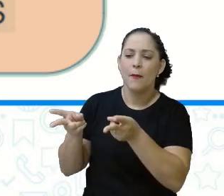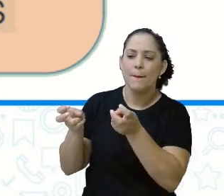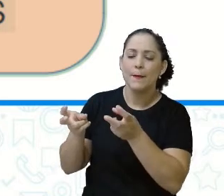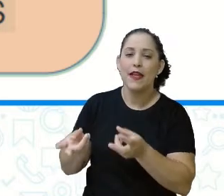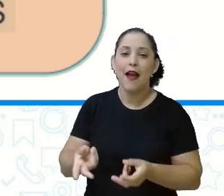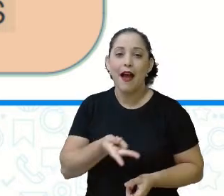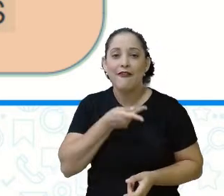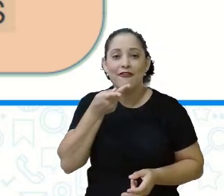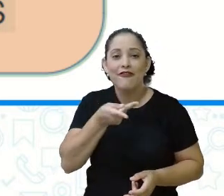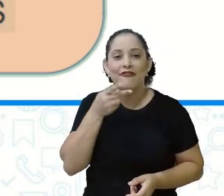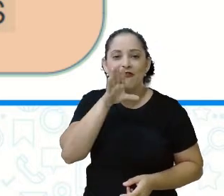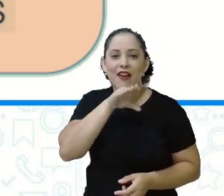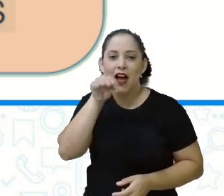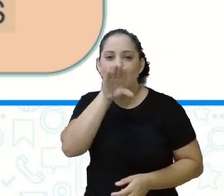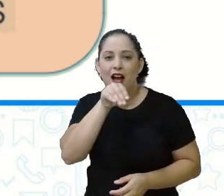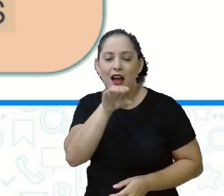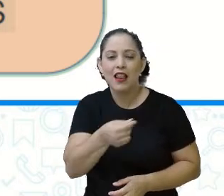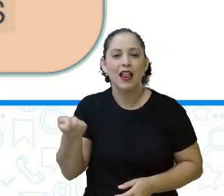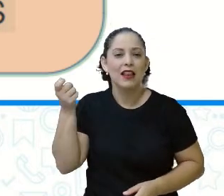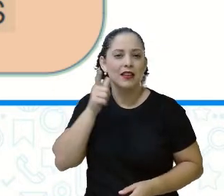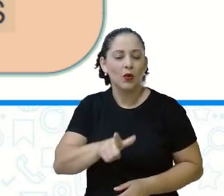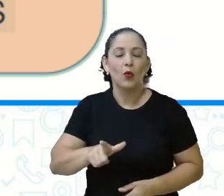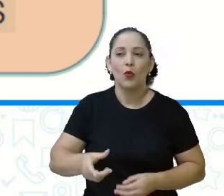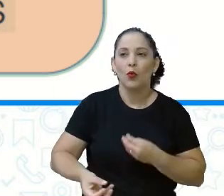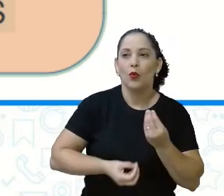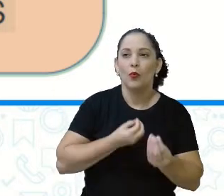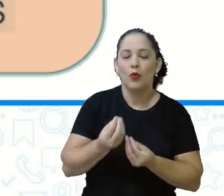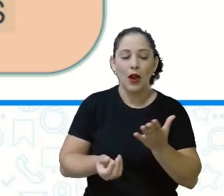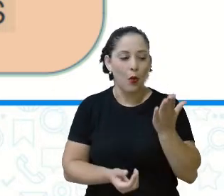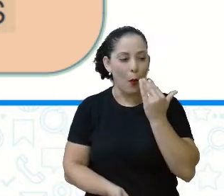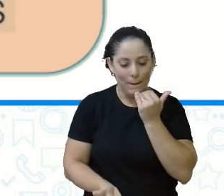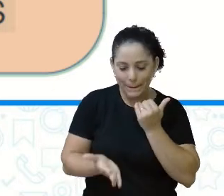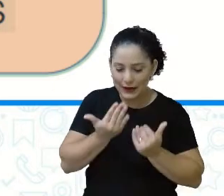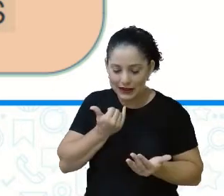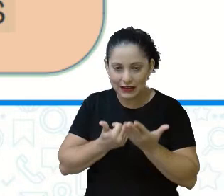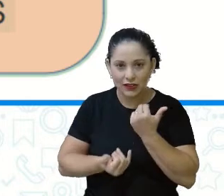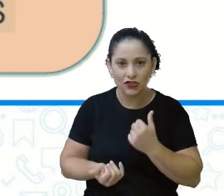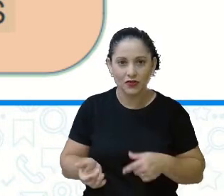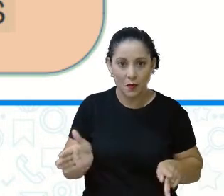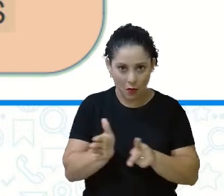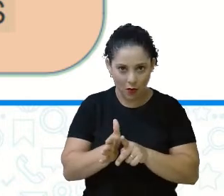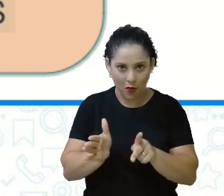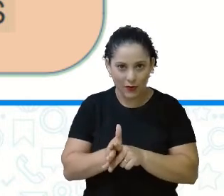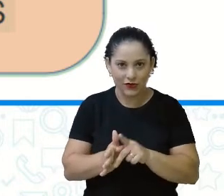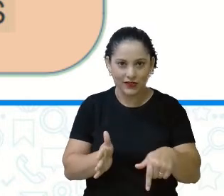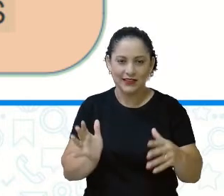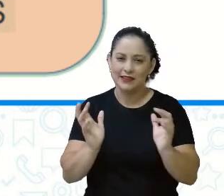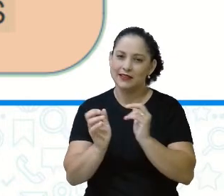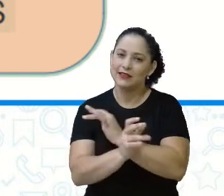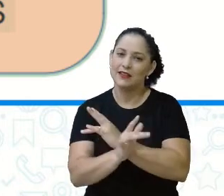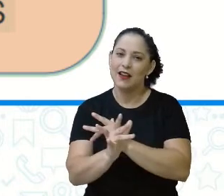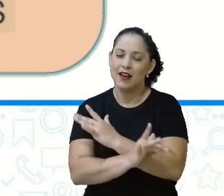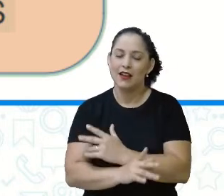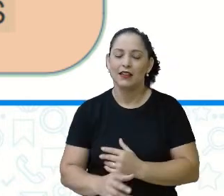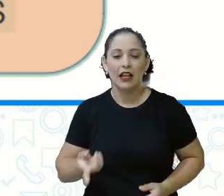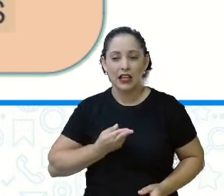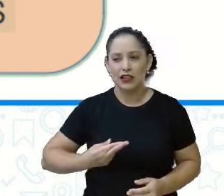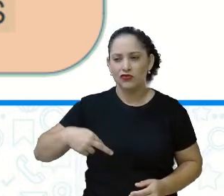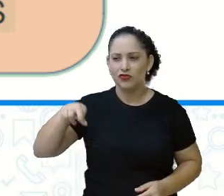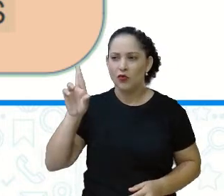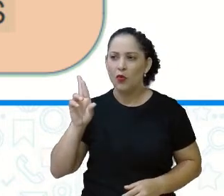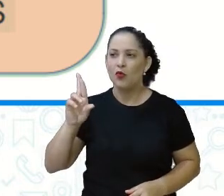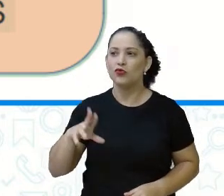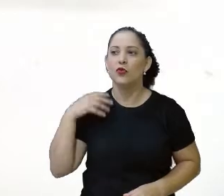em Recife? A língua, né, as comidas típicas, as religiões, a música local